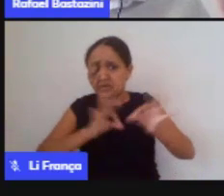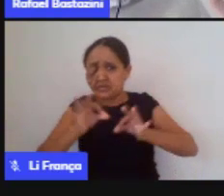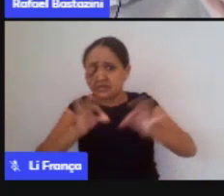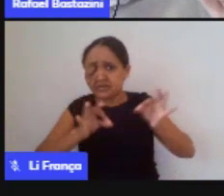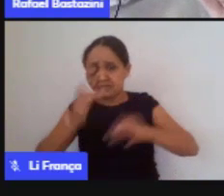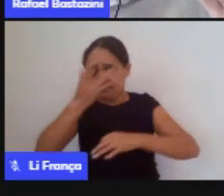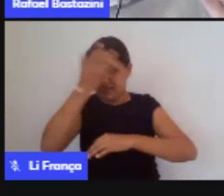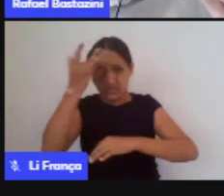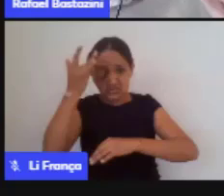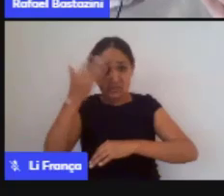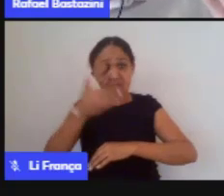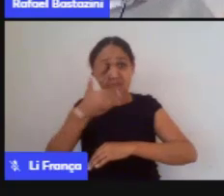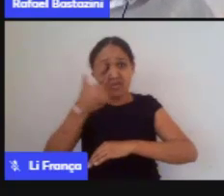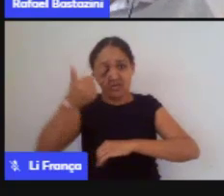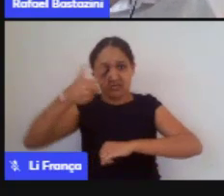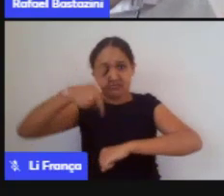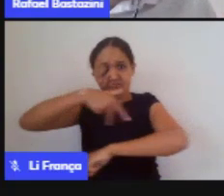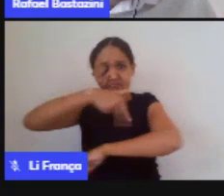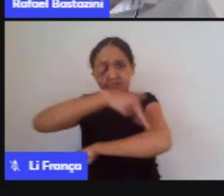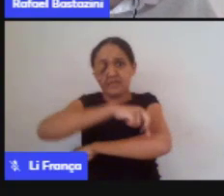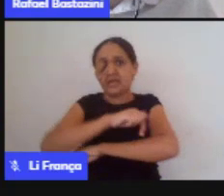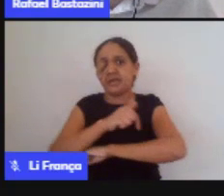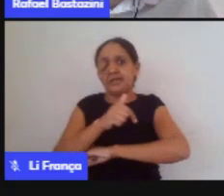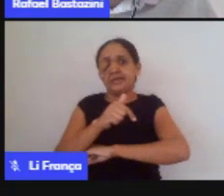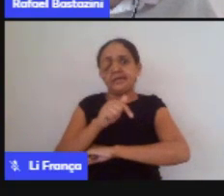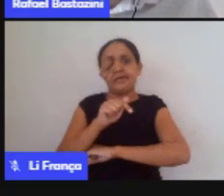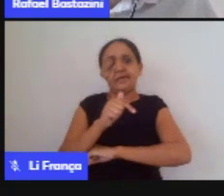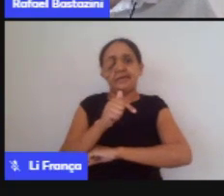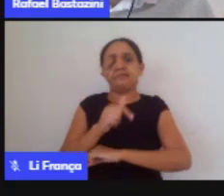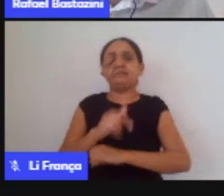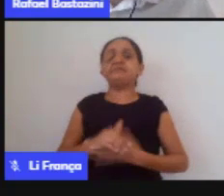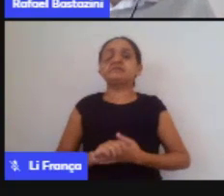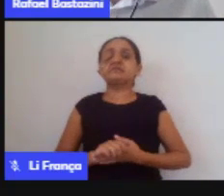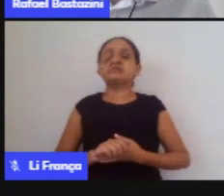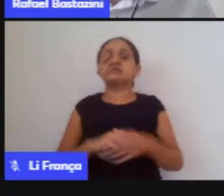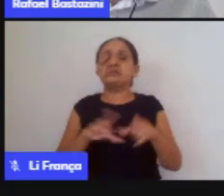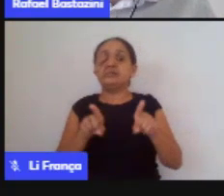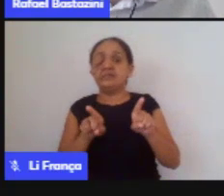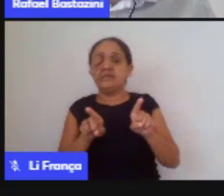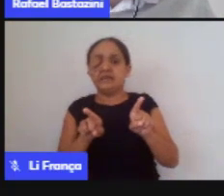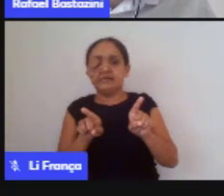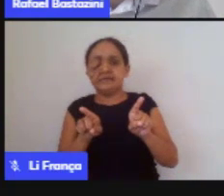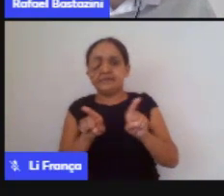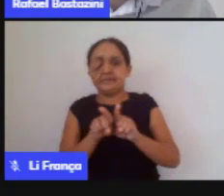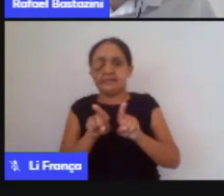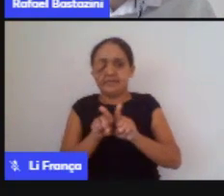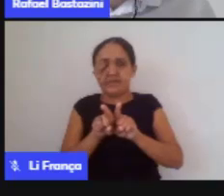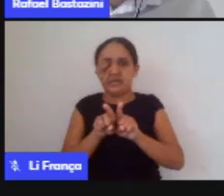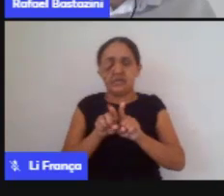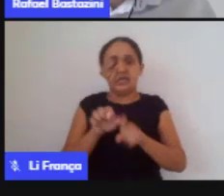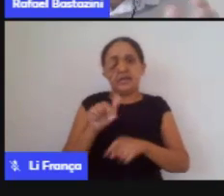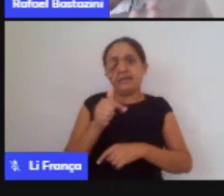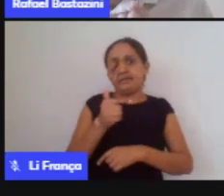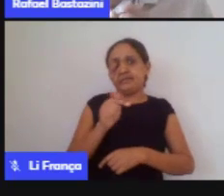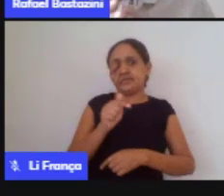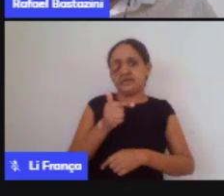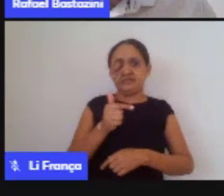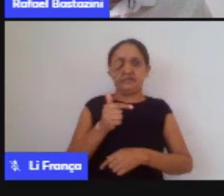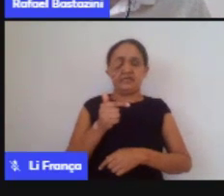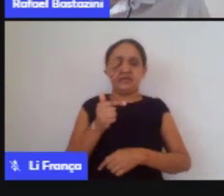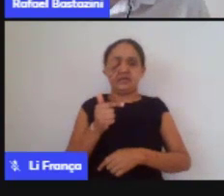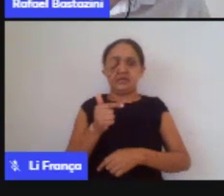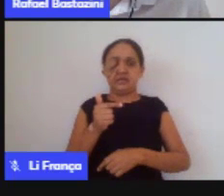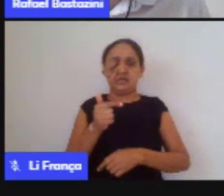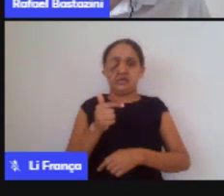pessoas. Não acompanhado a esse investimento, não teve, então, ou na